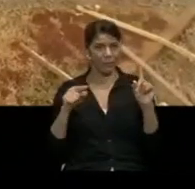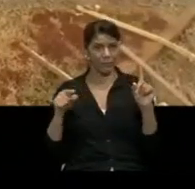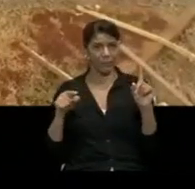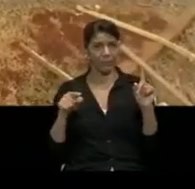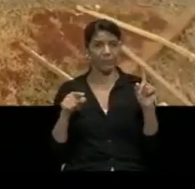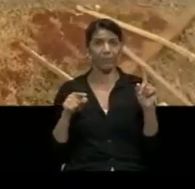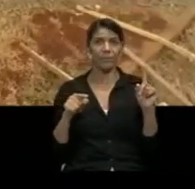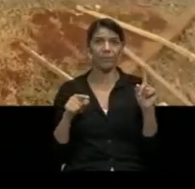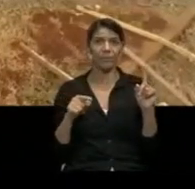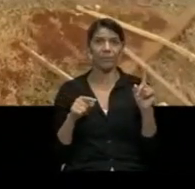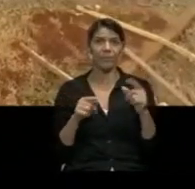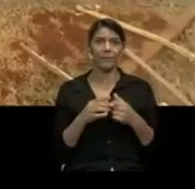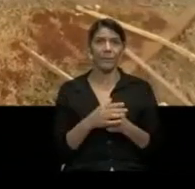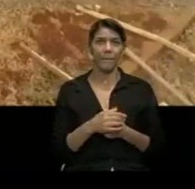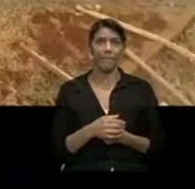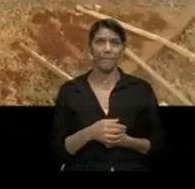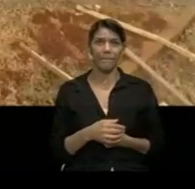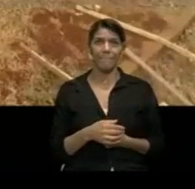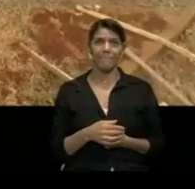lá.